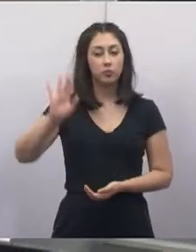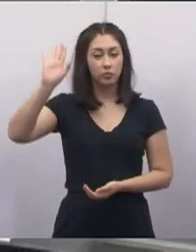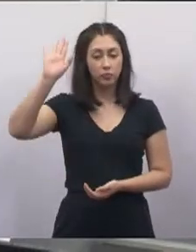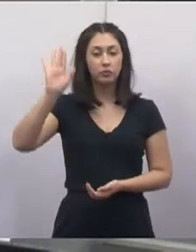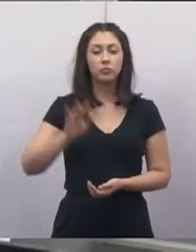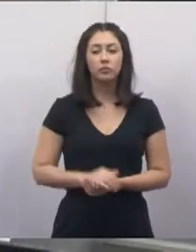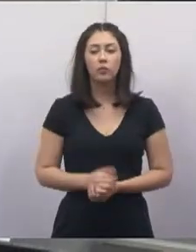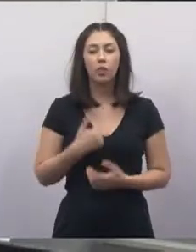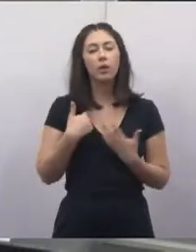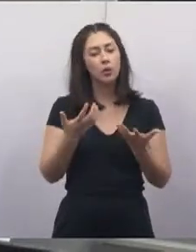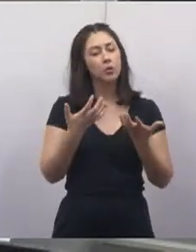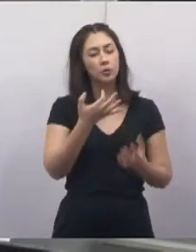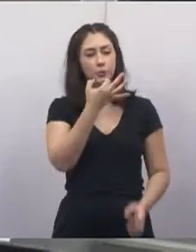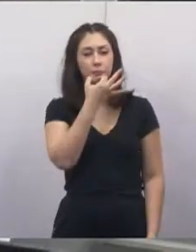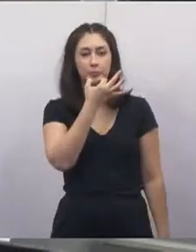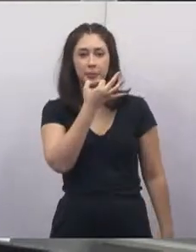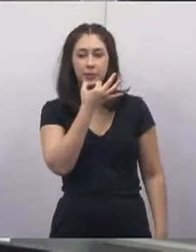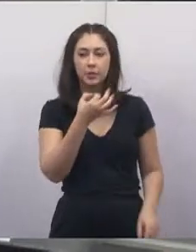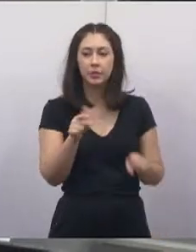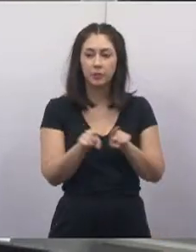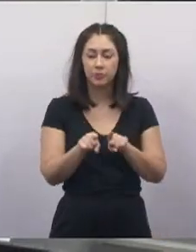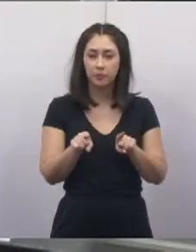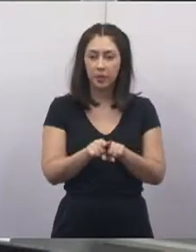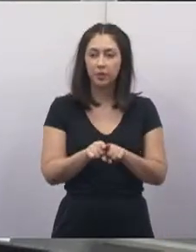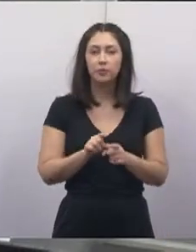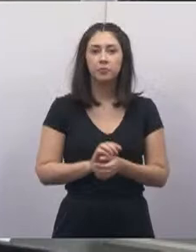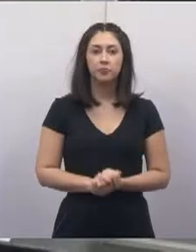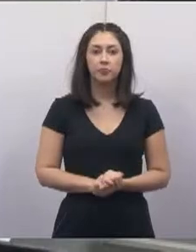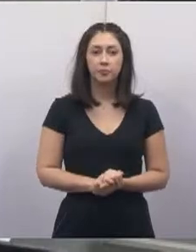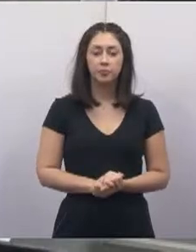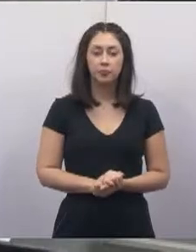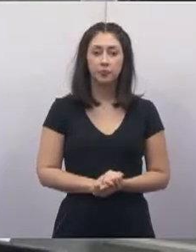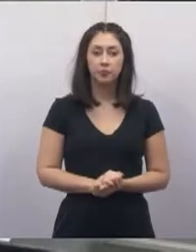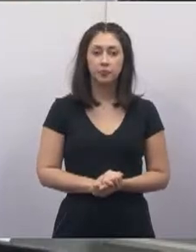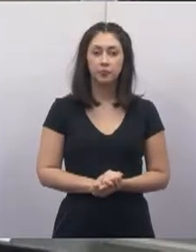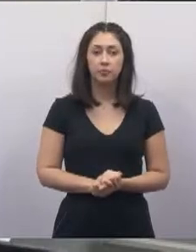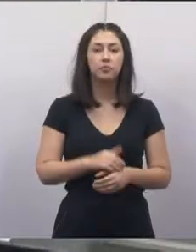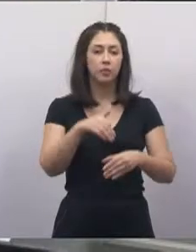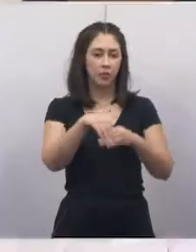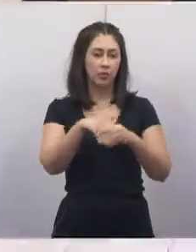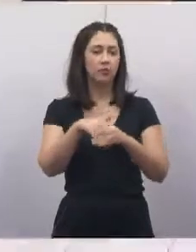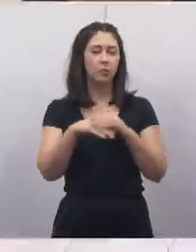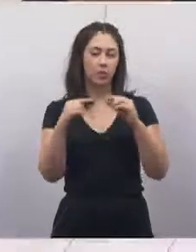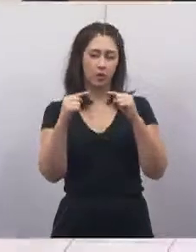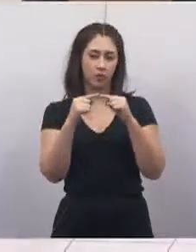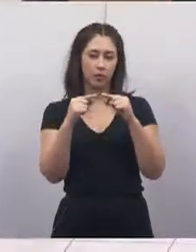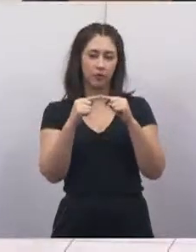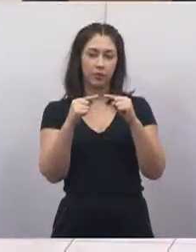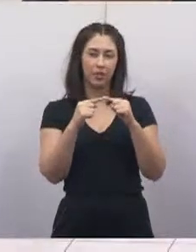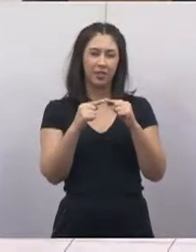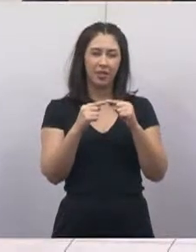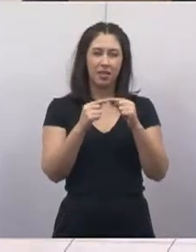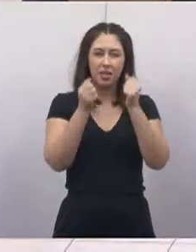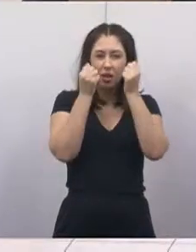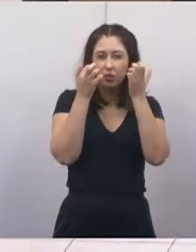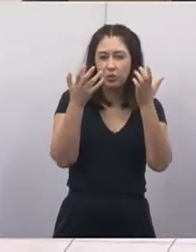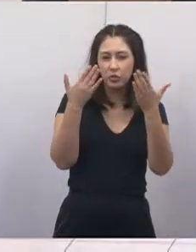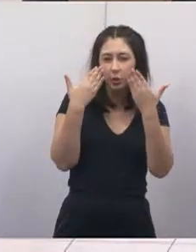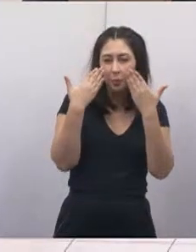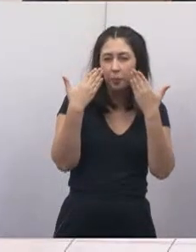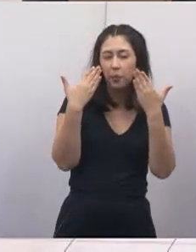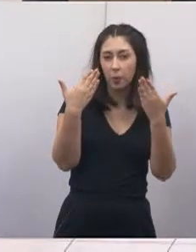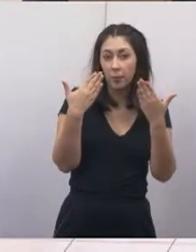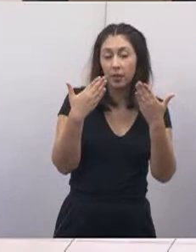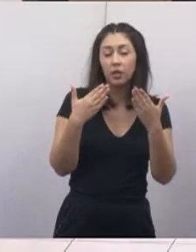Presidente, esse eu também quero comentar e vou dar o voto favorável. Hernandes, na audiência pública da saúde, quando